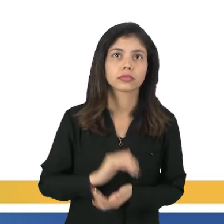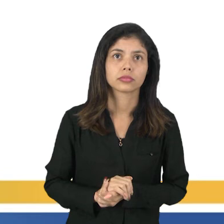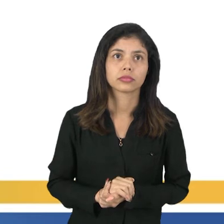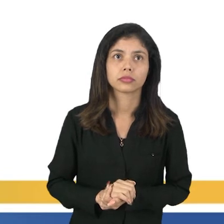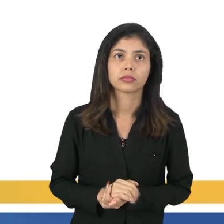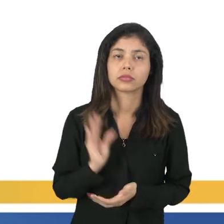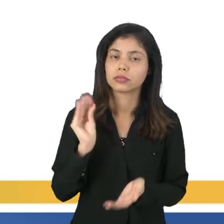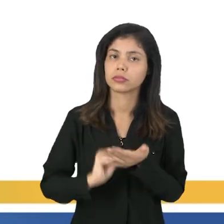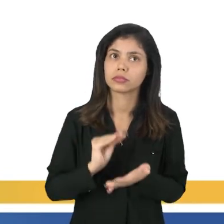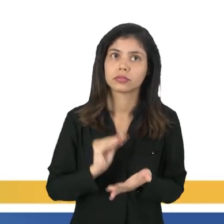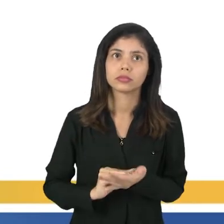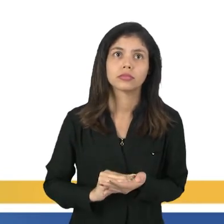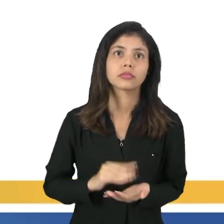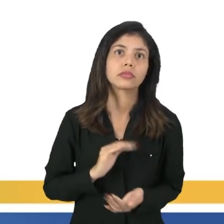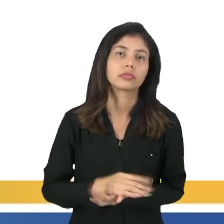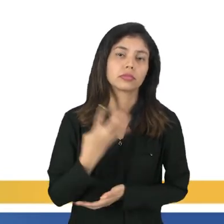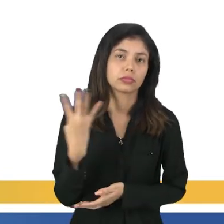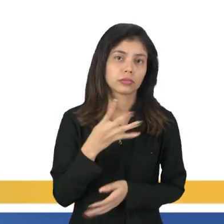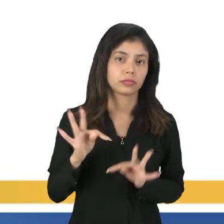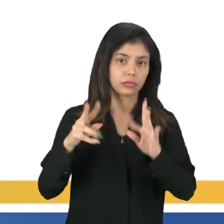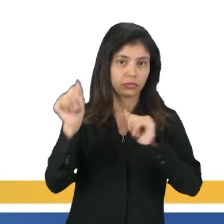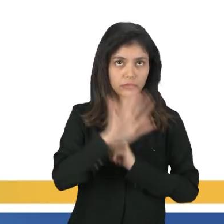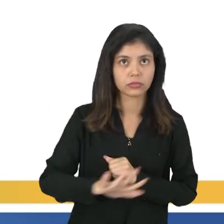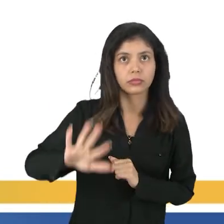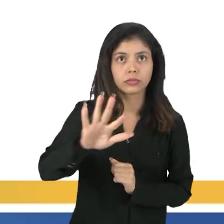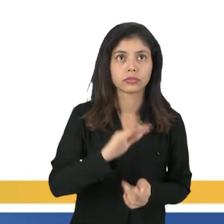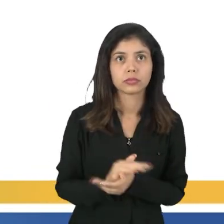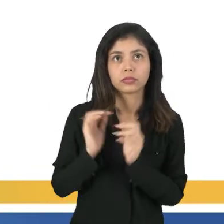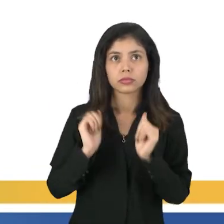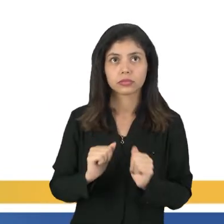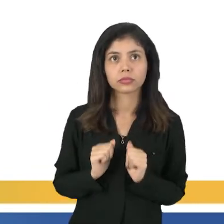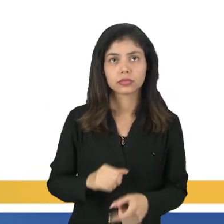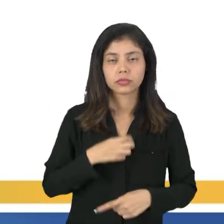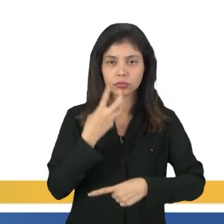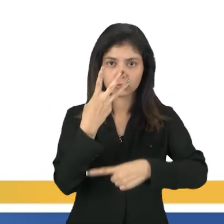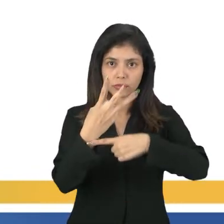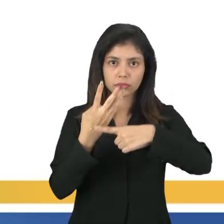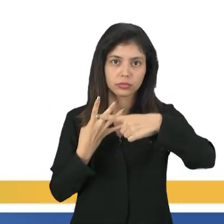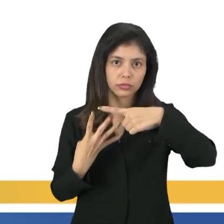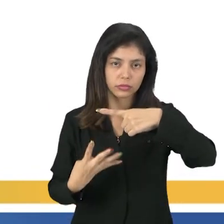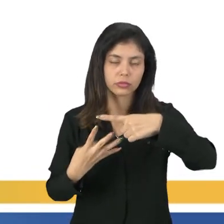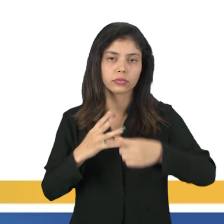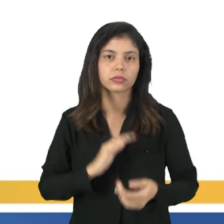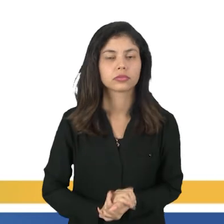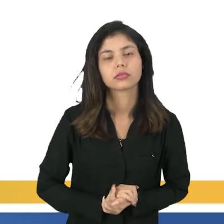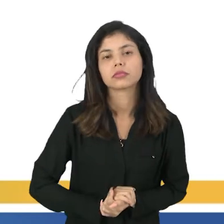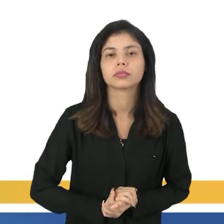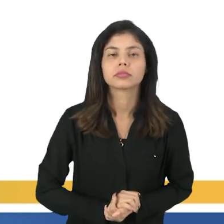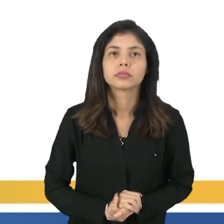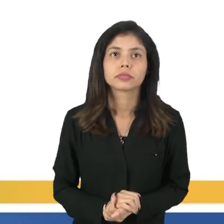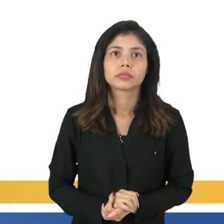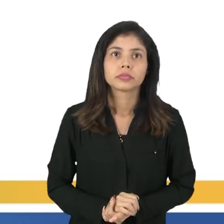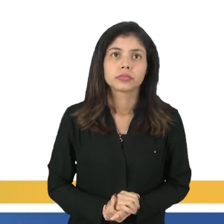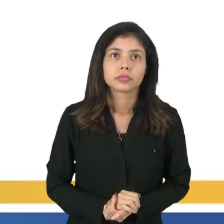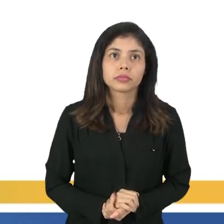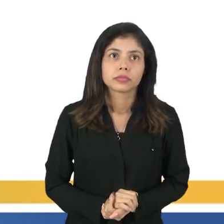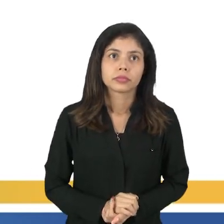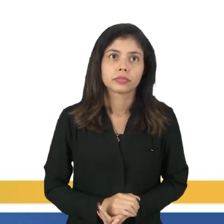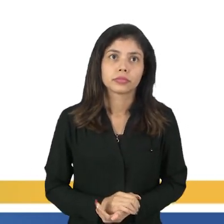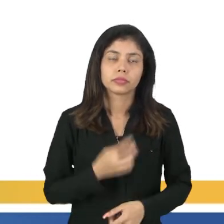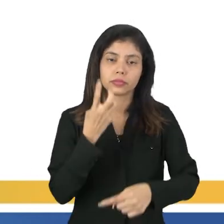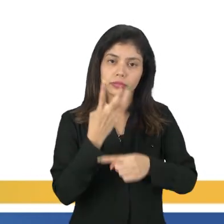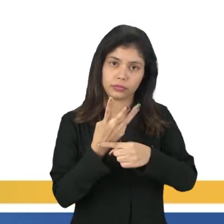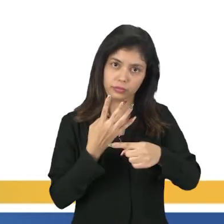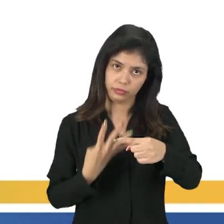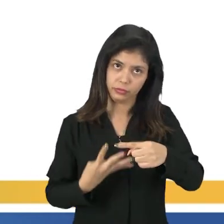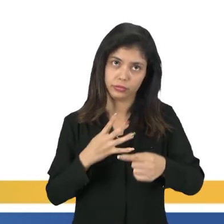3 bimestres que faltam e os 4 totais. E nós podemos representar da fração 3/4. Então, o que